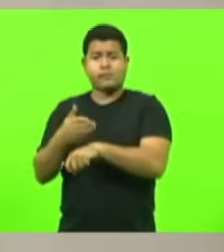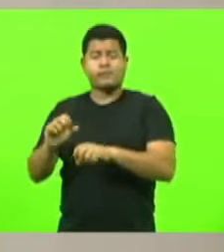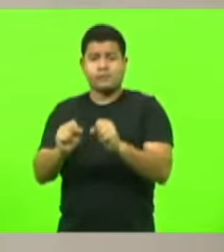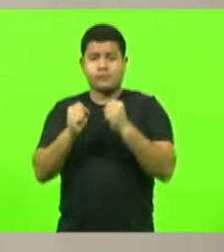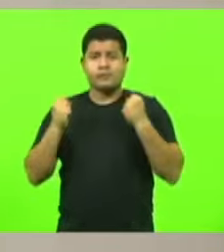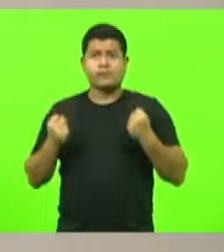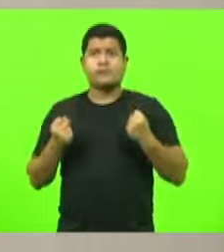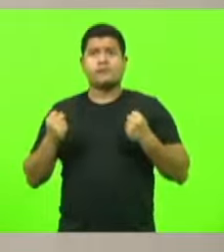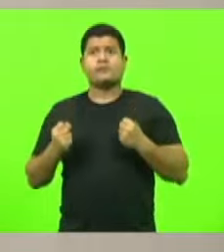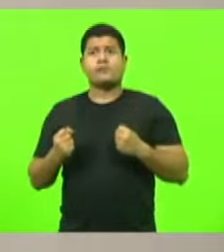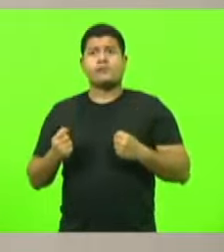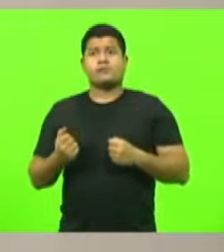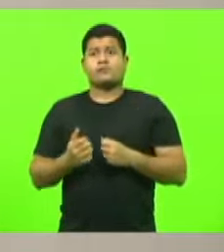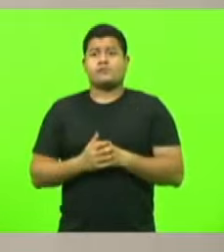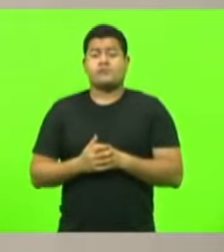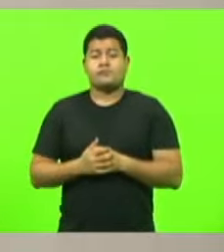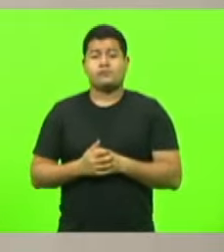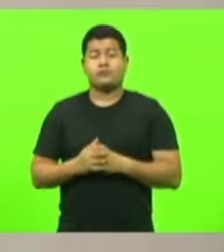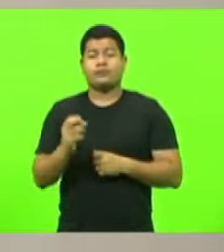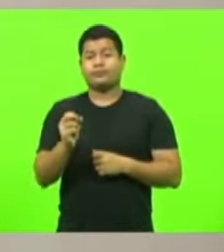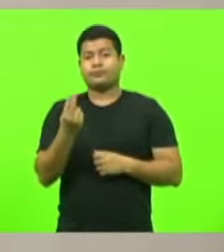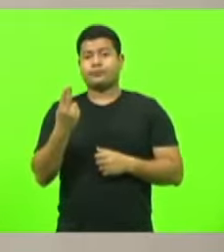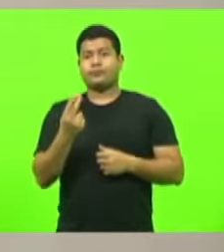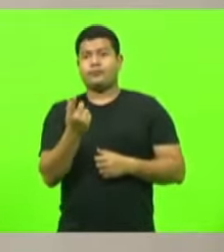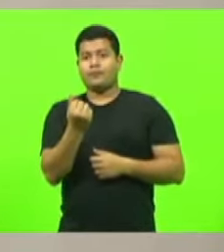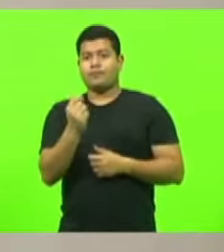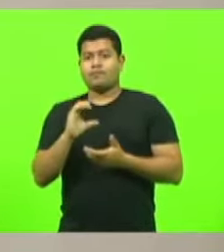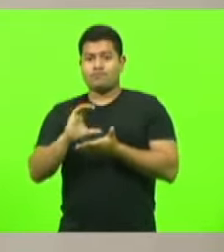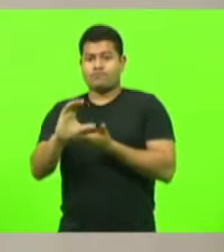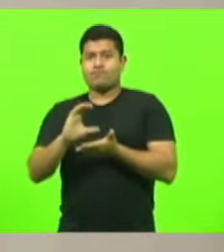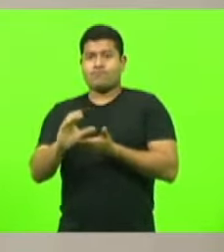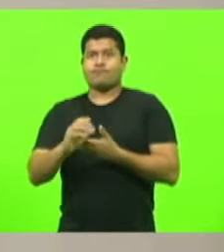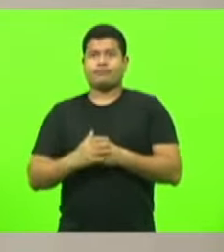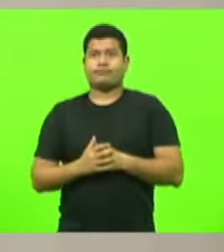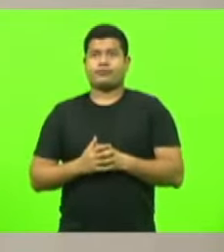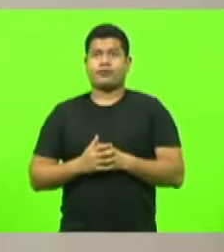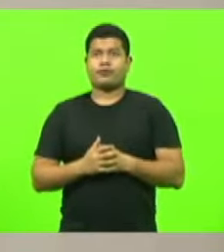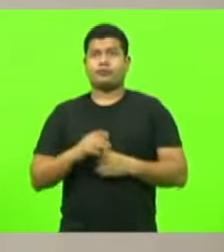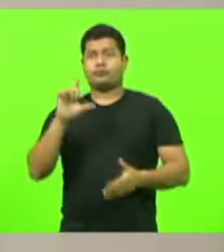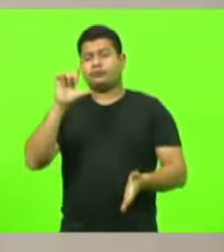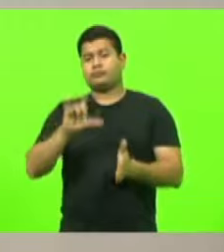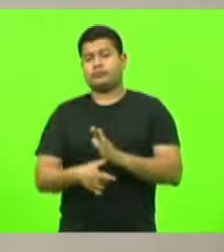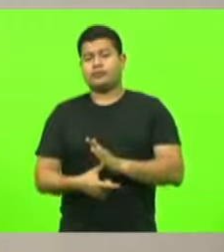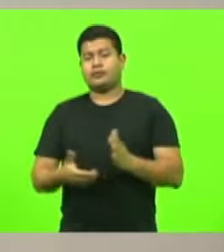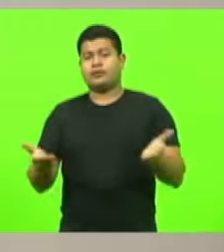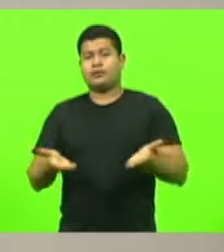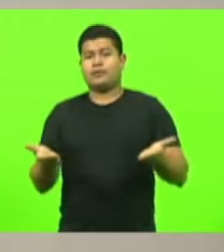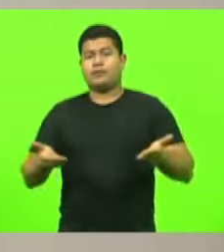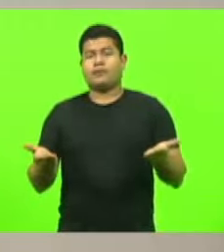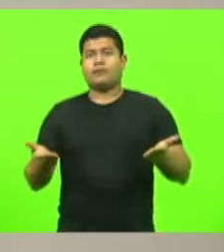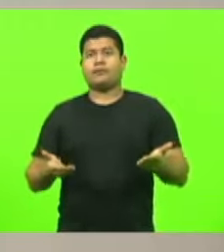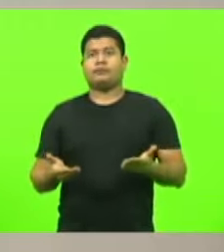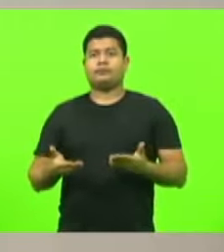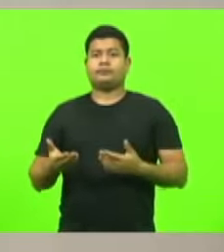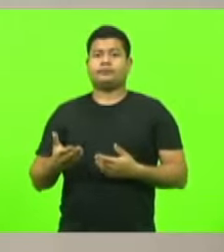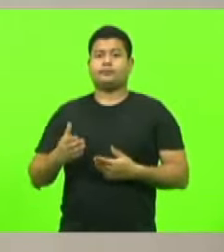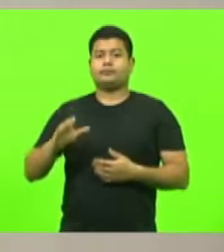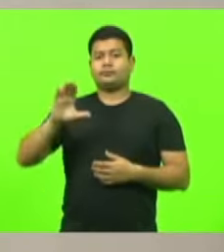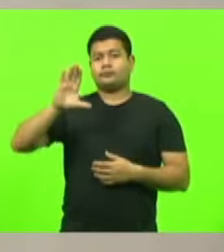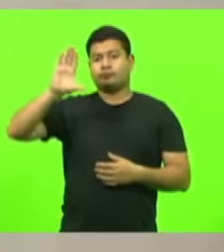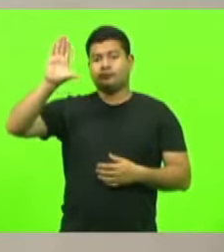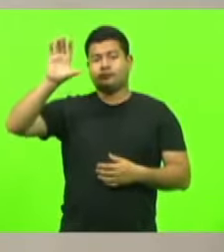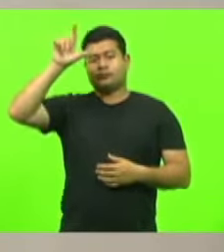a vinda ou o investimento desse dinheiro de Santa Catarina. Próximo deputado, deputado Sargento Lima. Vossa Excelência